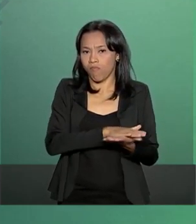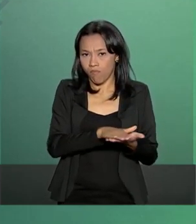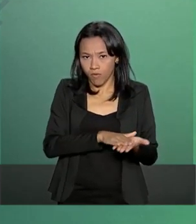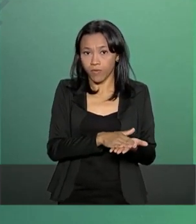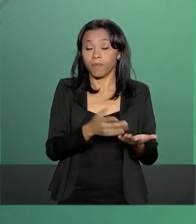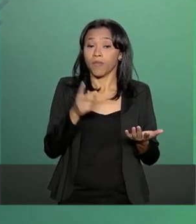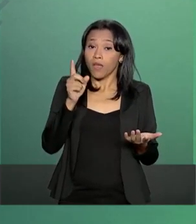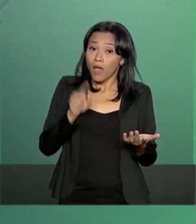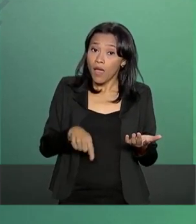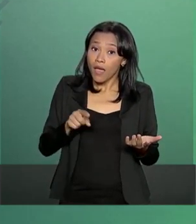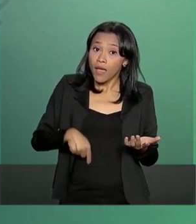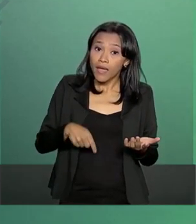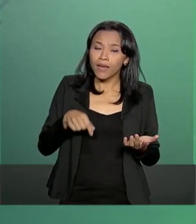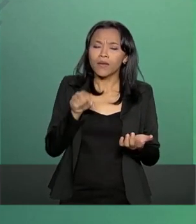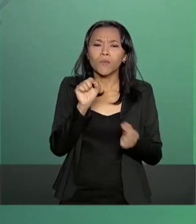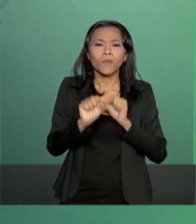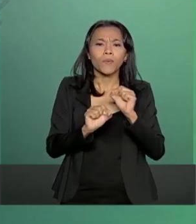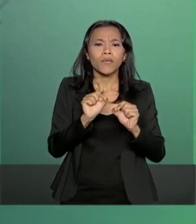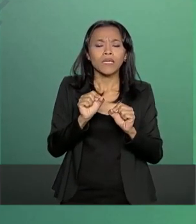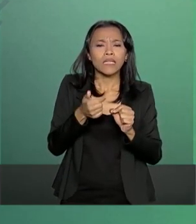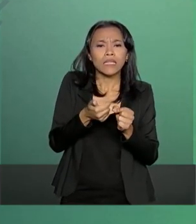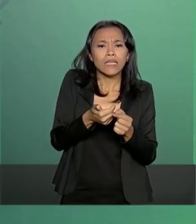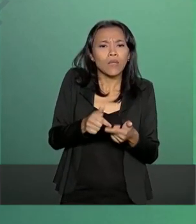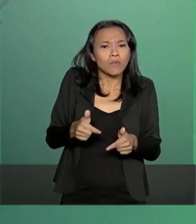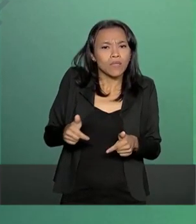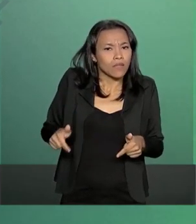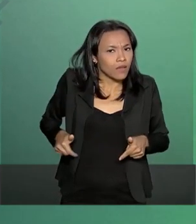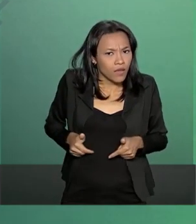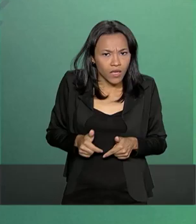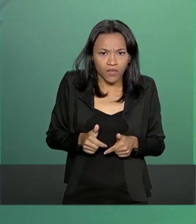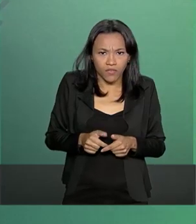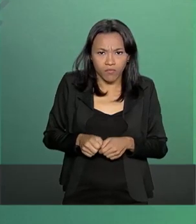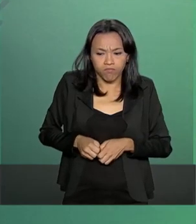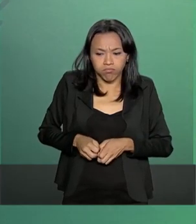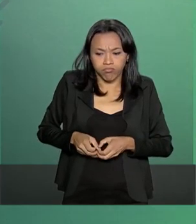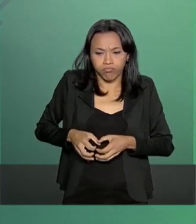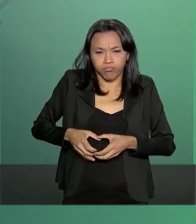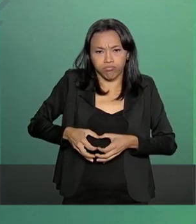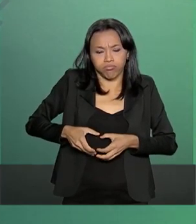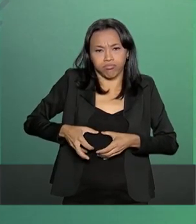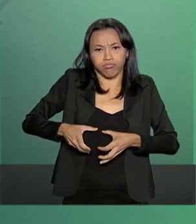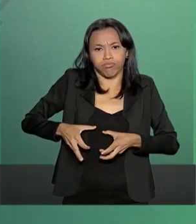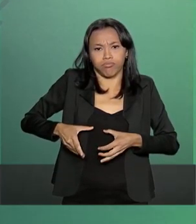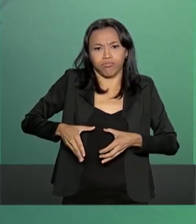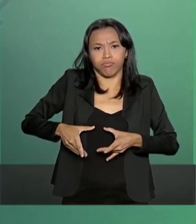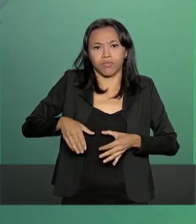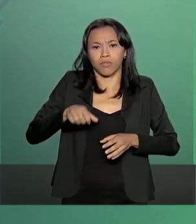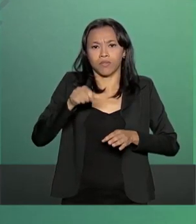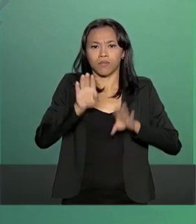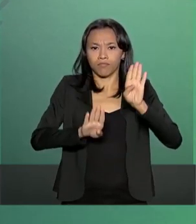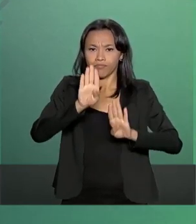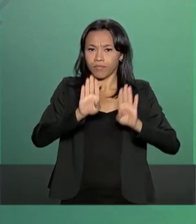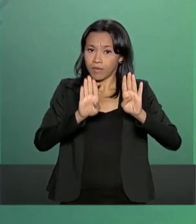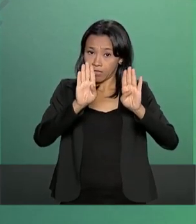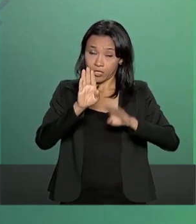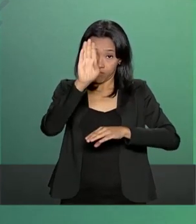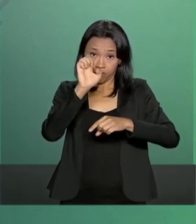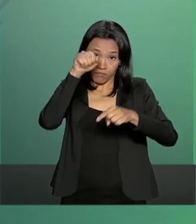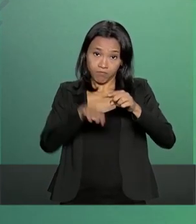era serohemática e não houve crescimento bacteriano, não configurando